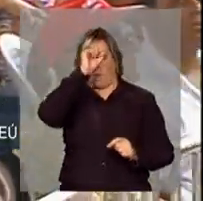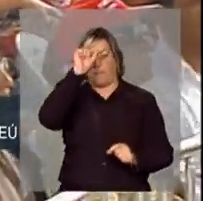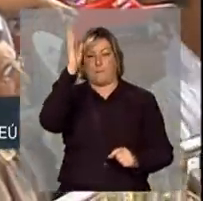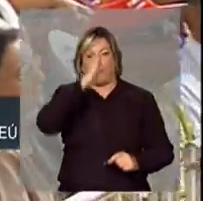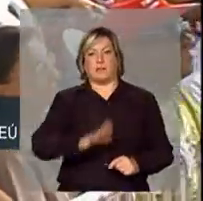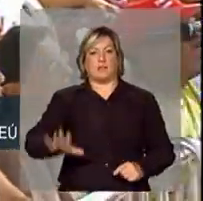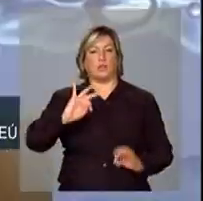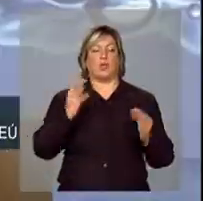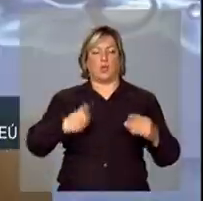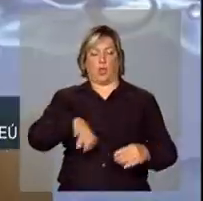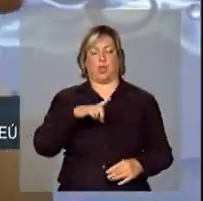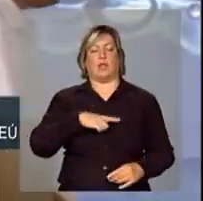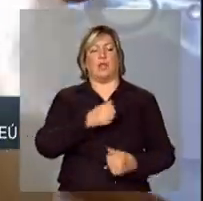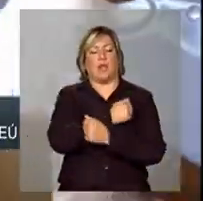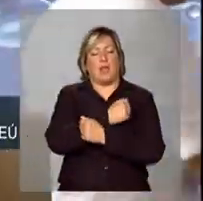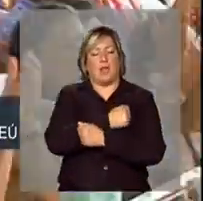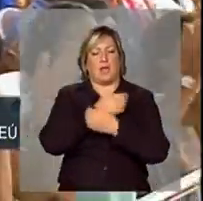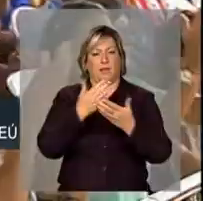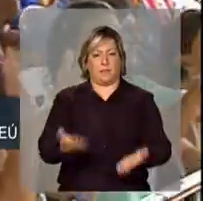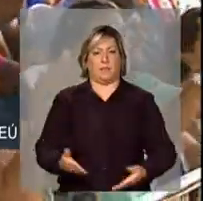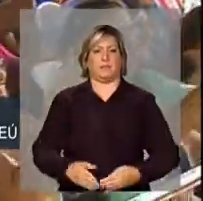temos. Um grande abraço.